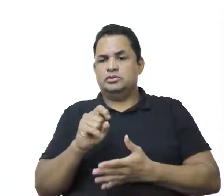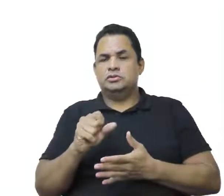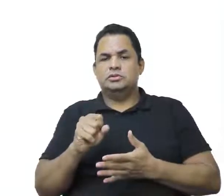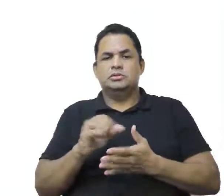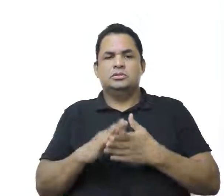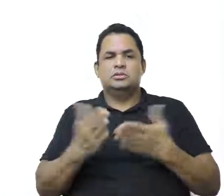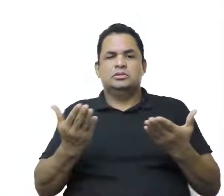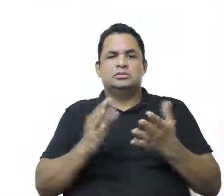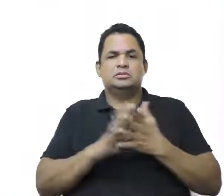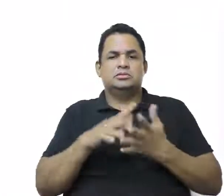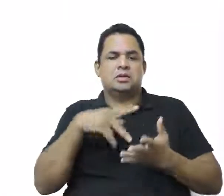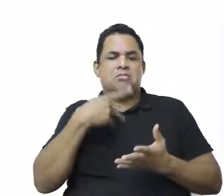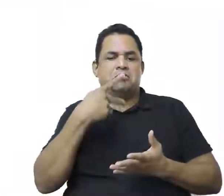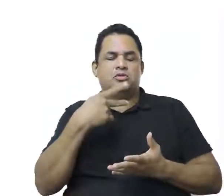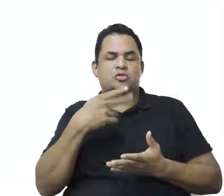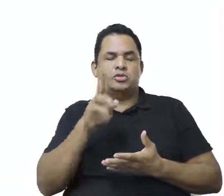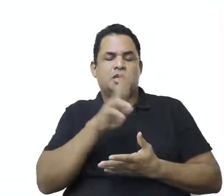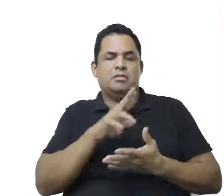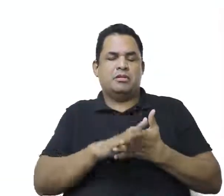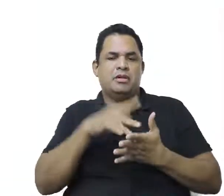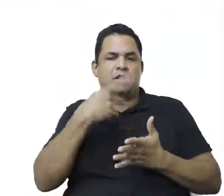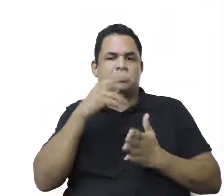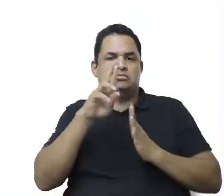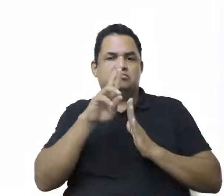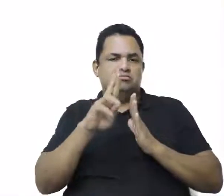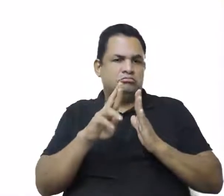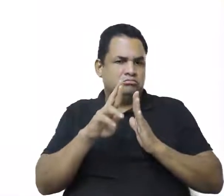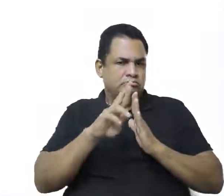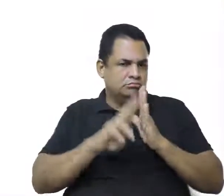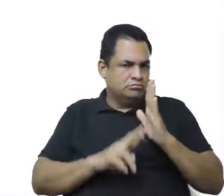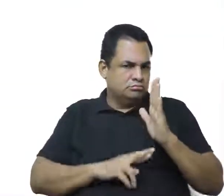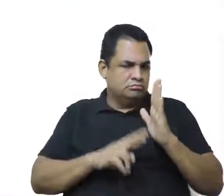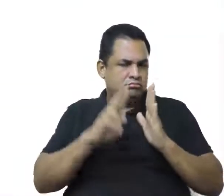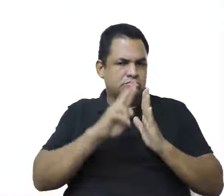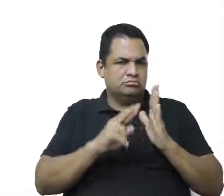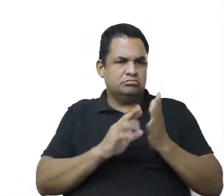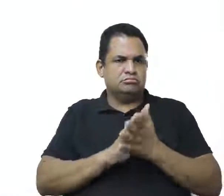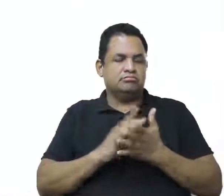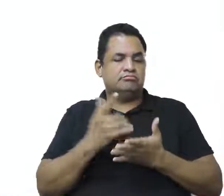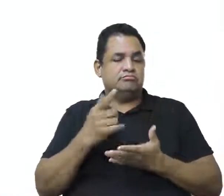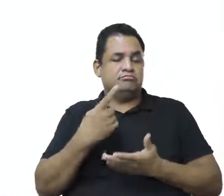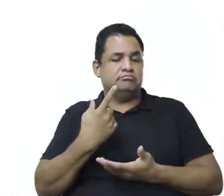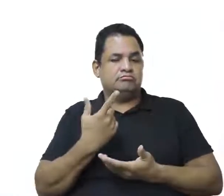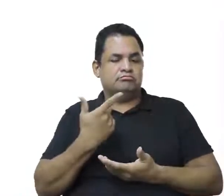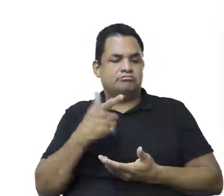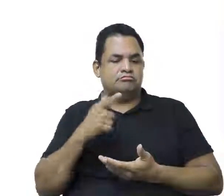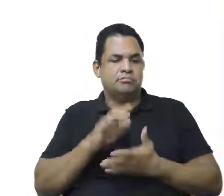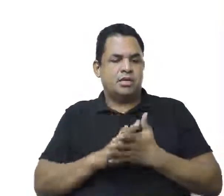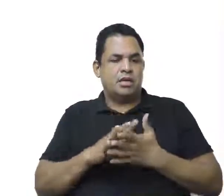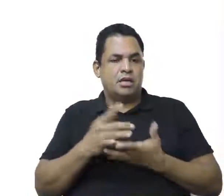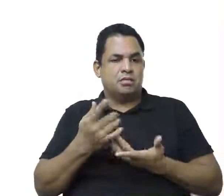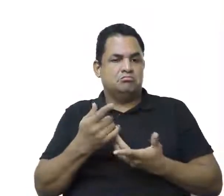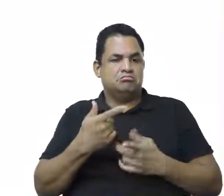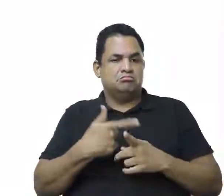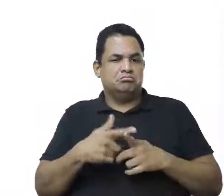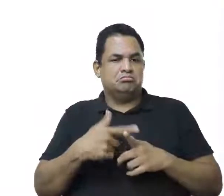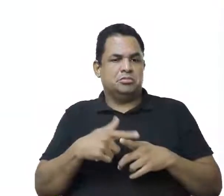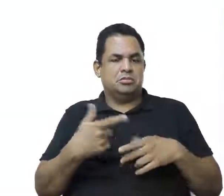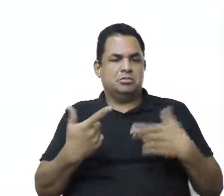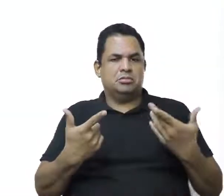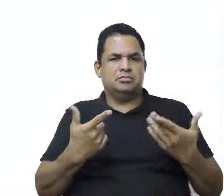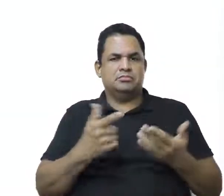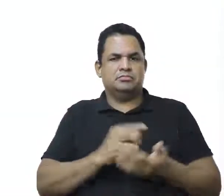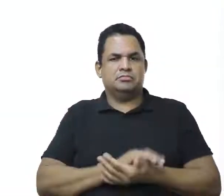falar numa redação sobre essa visão dele, não tem problema, é até interessante, né? Porque